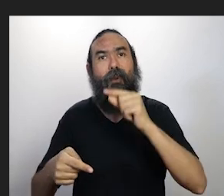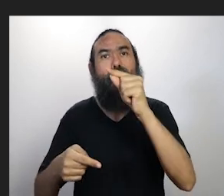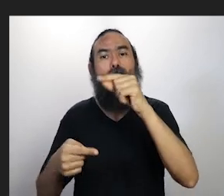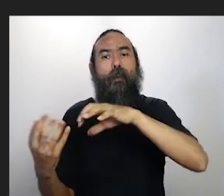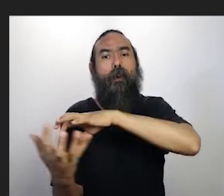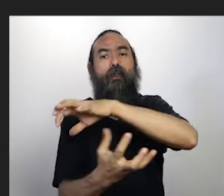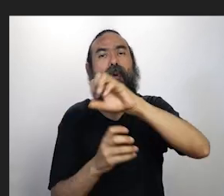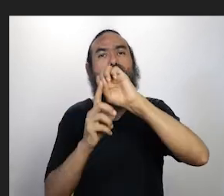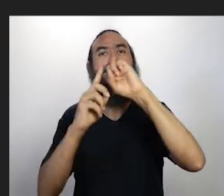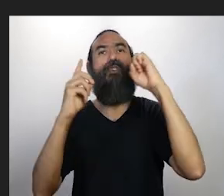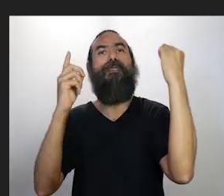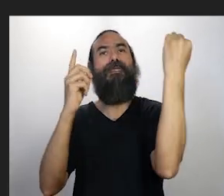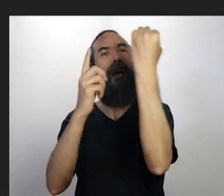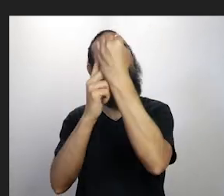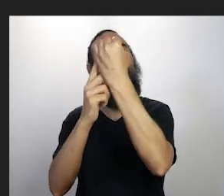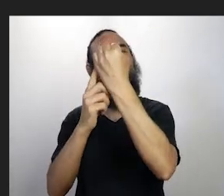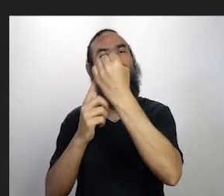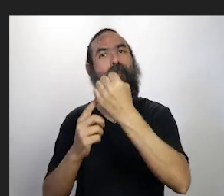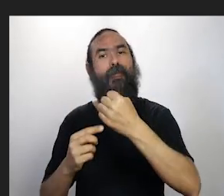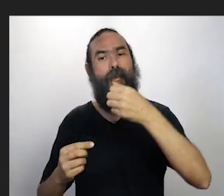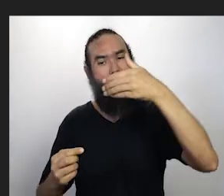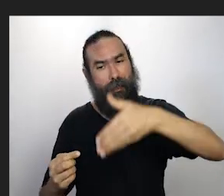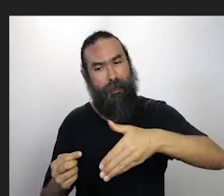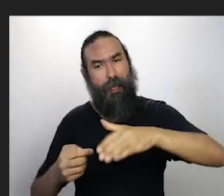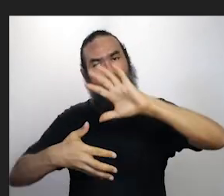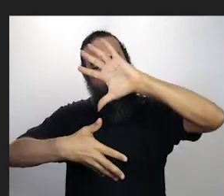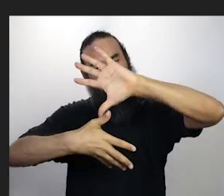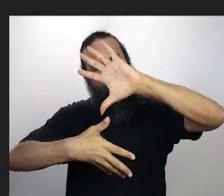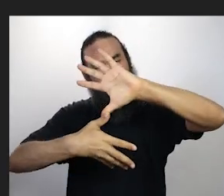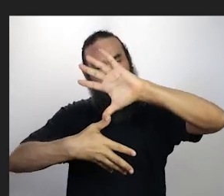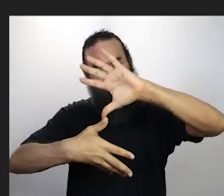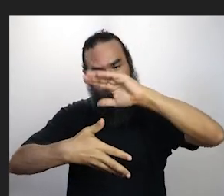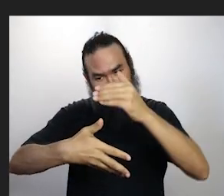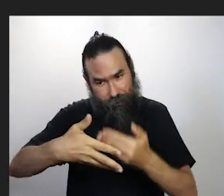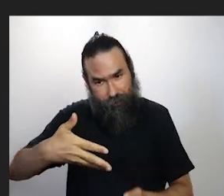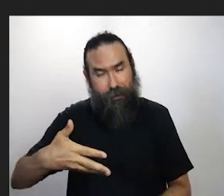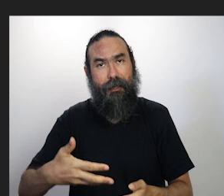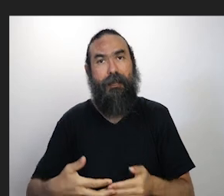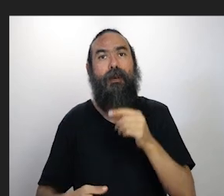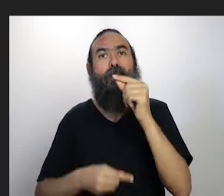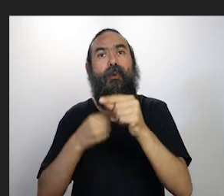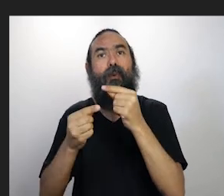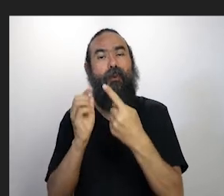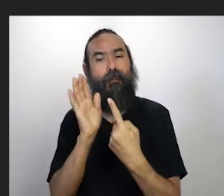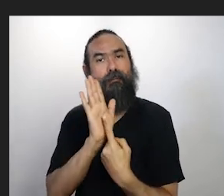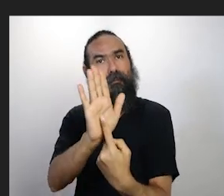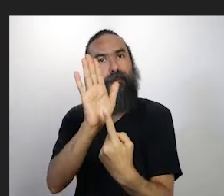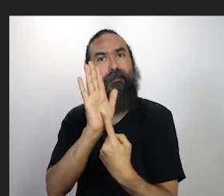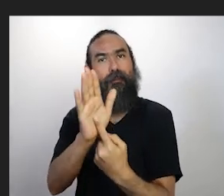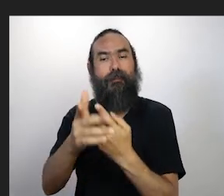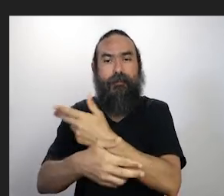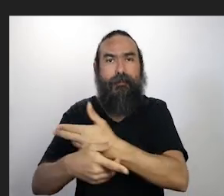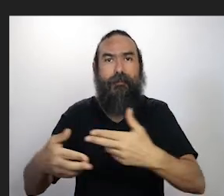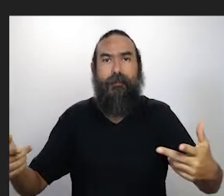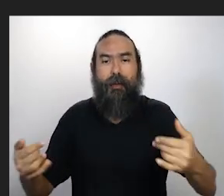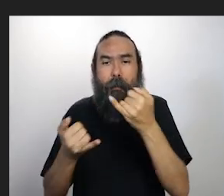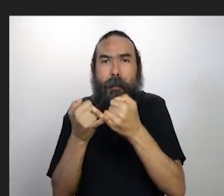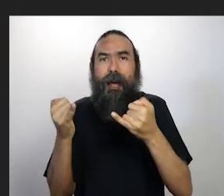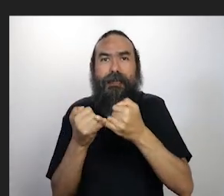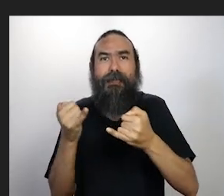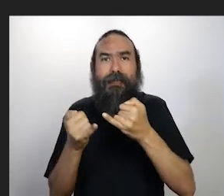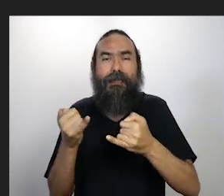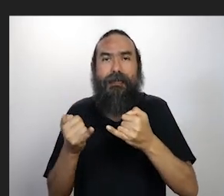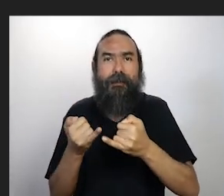né, comparado até com outros movimentos sociais na América Latina, por trazer questões